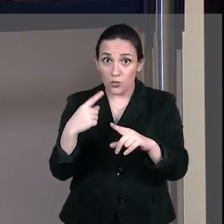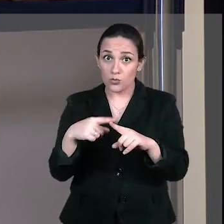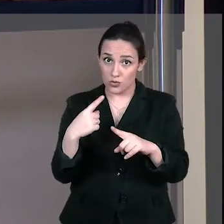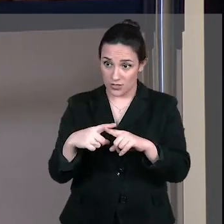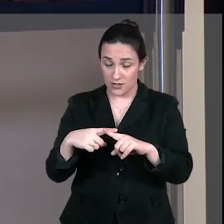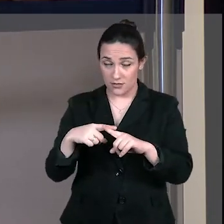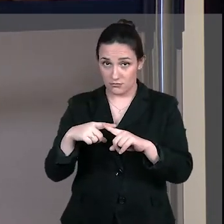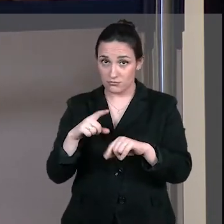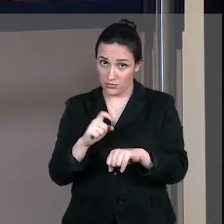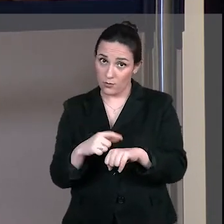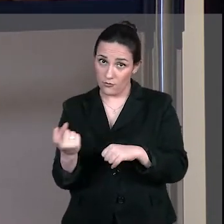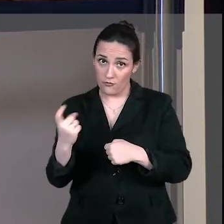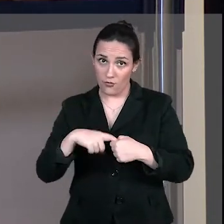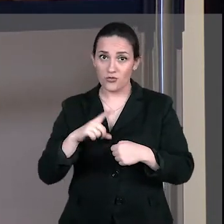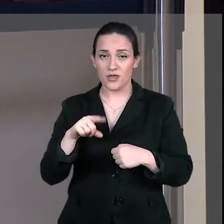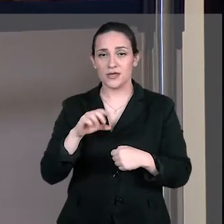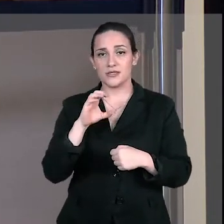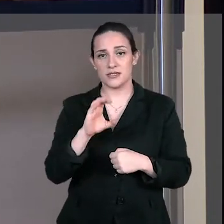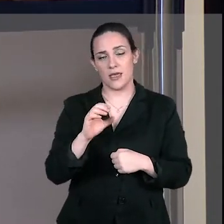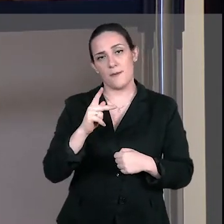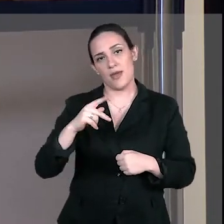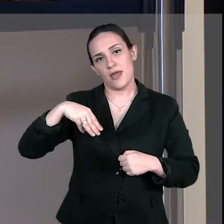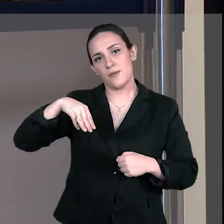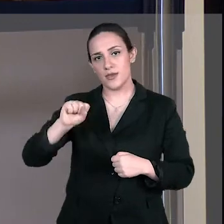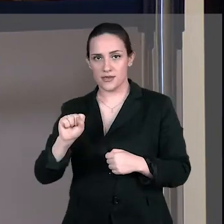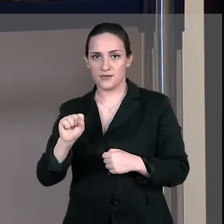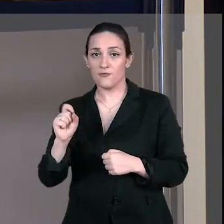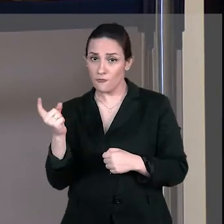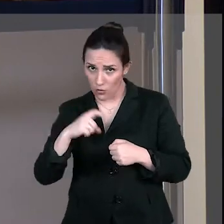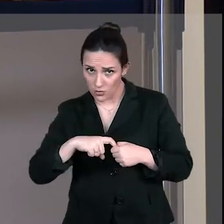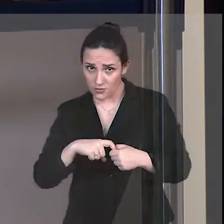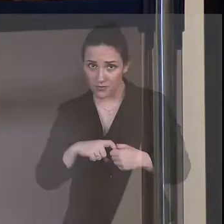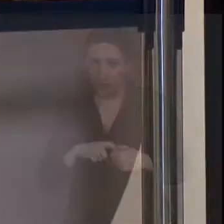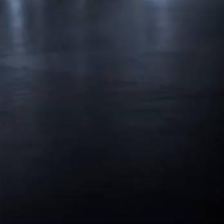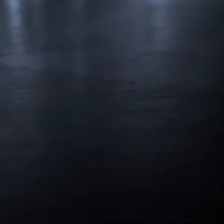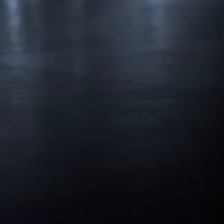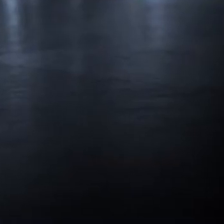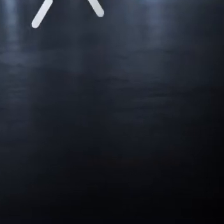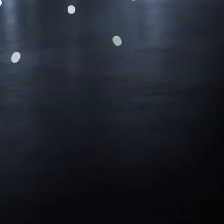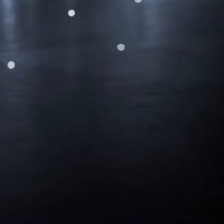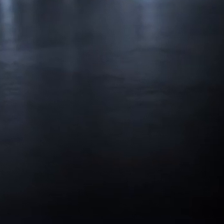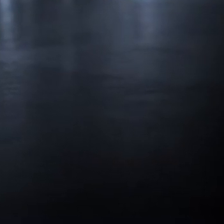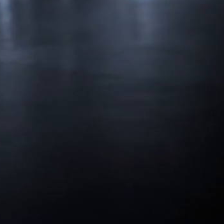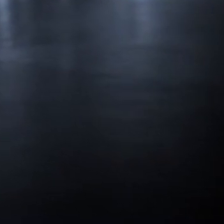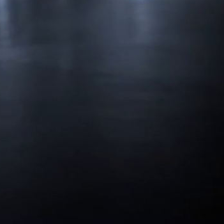olho porque no próximo bloco vamos falar sobre a CPMF. Será que ela volta?